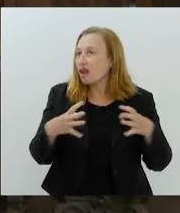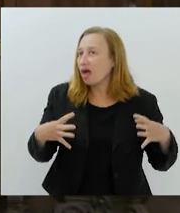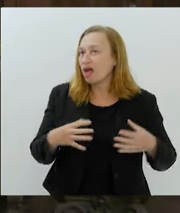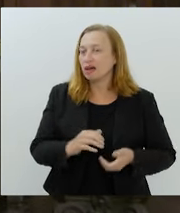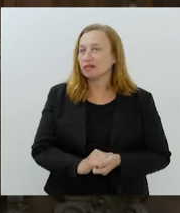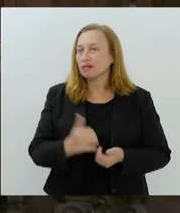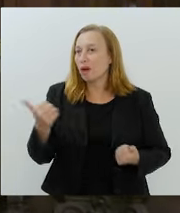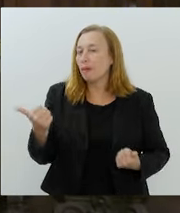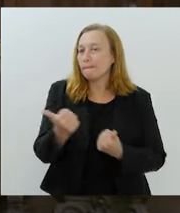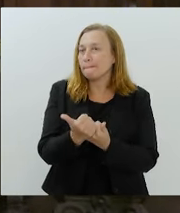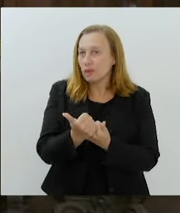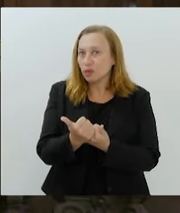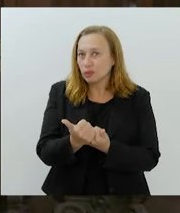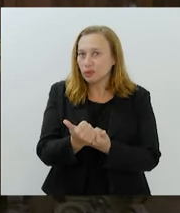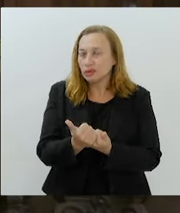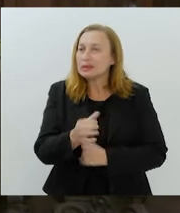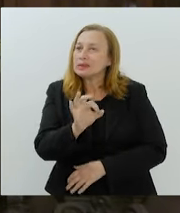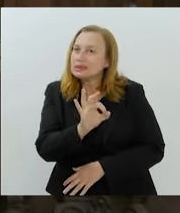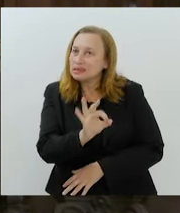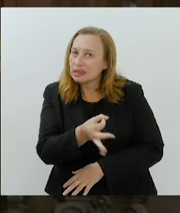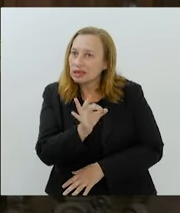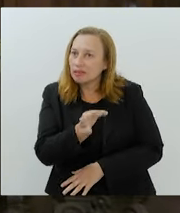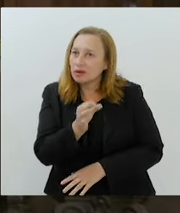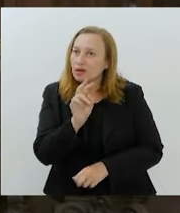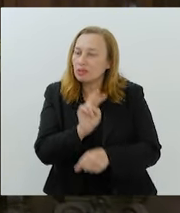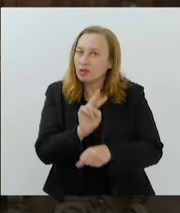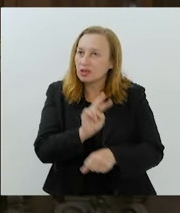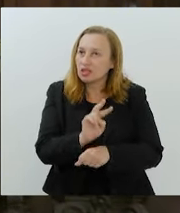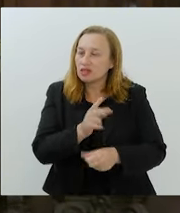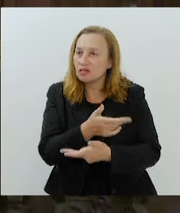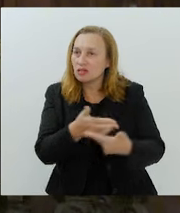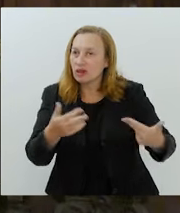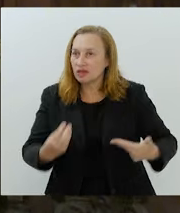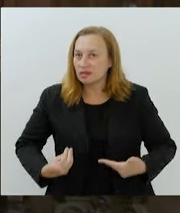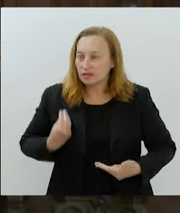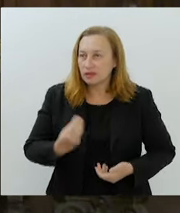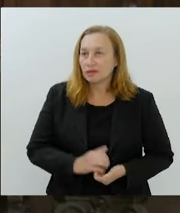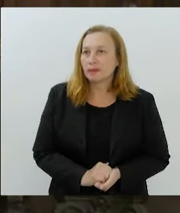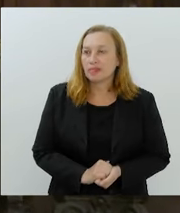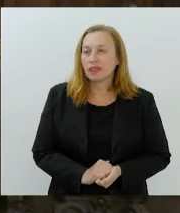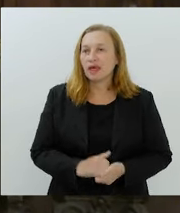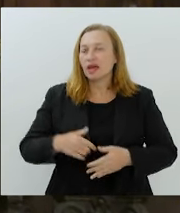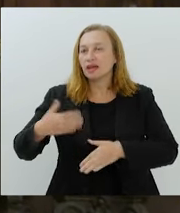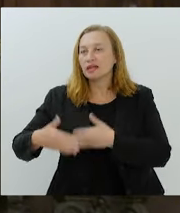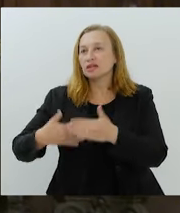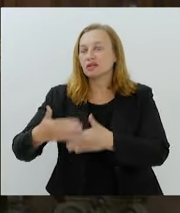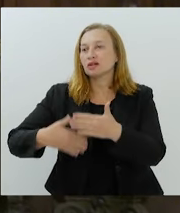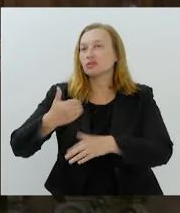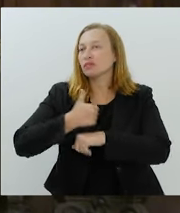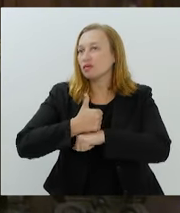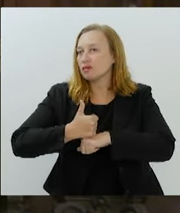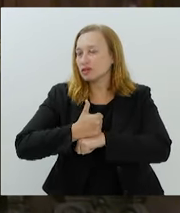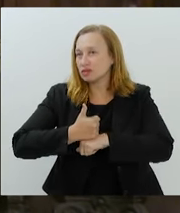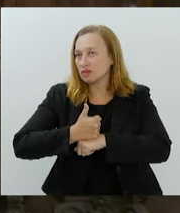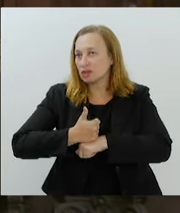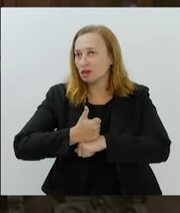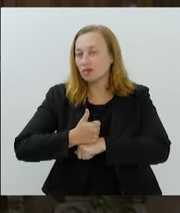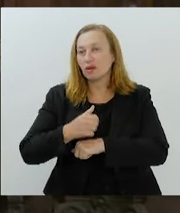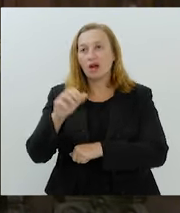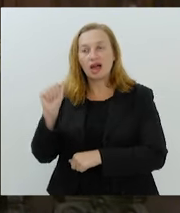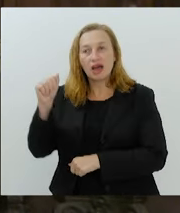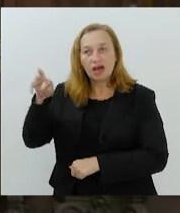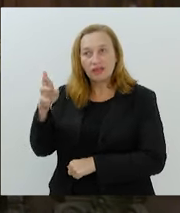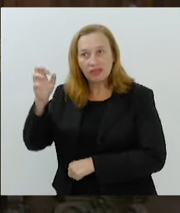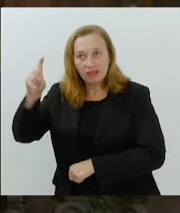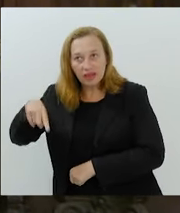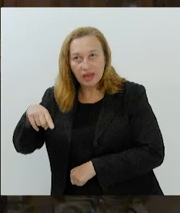apoio imprevisível que certamente protegeu dezenas de vidas. A trajetória profissional do André reforça a minha crença de que a carreira